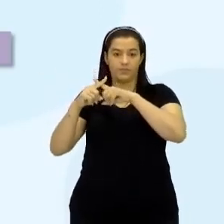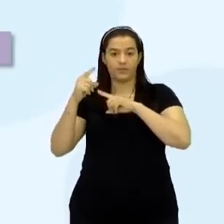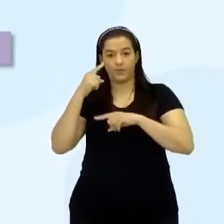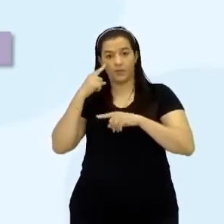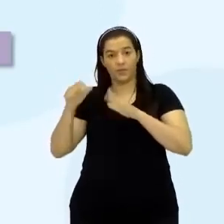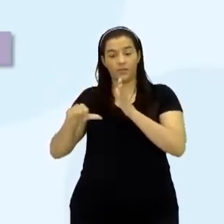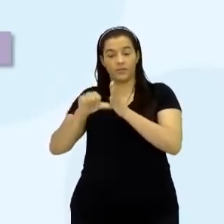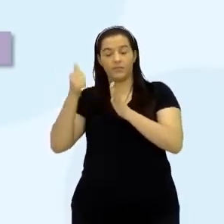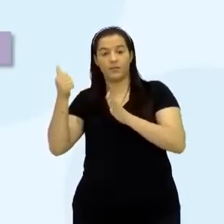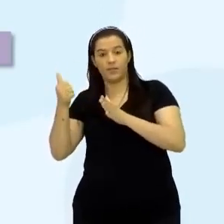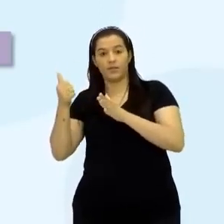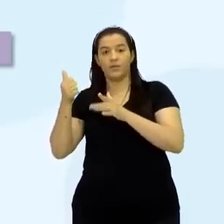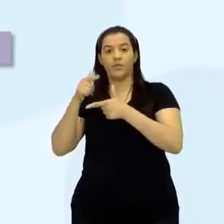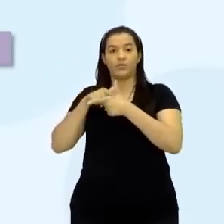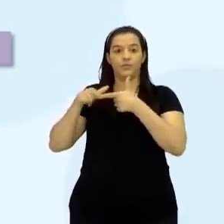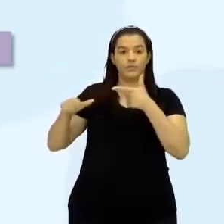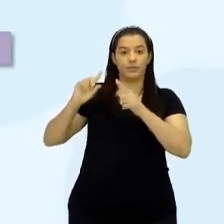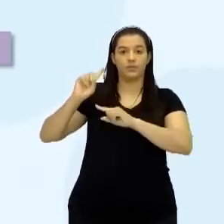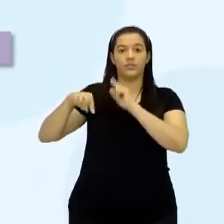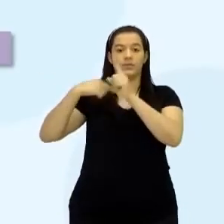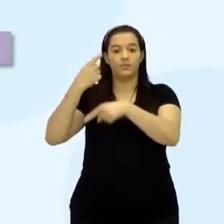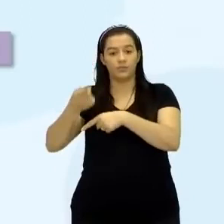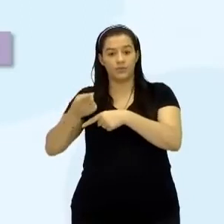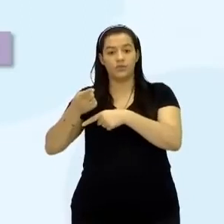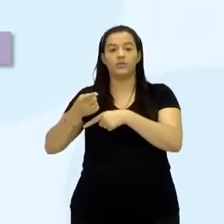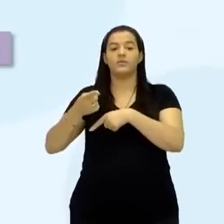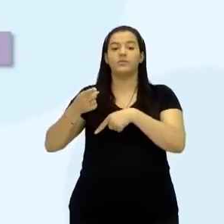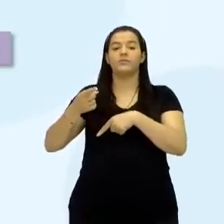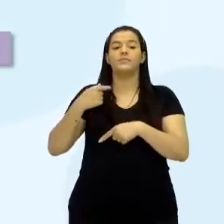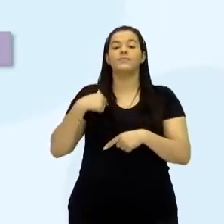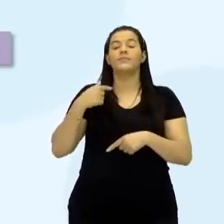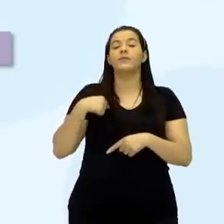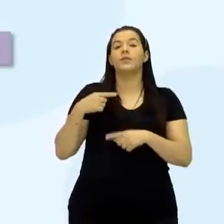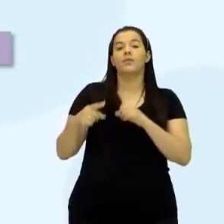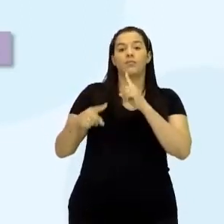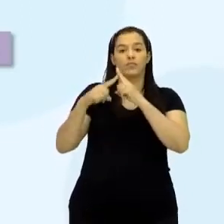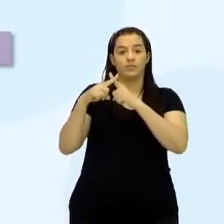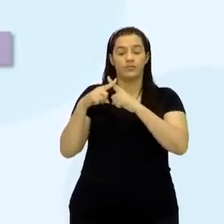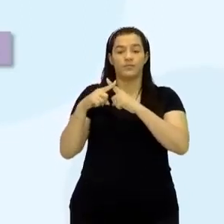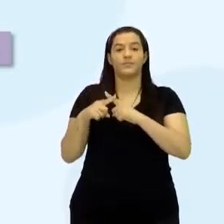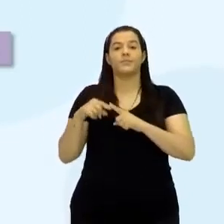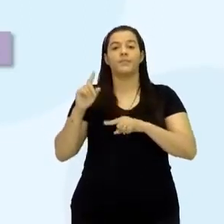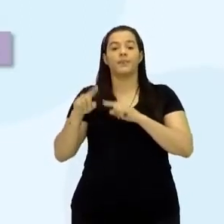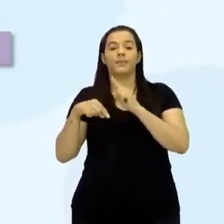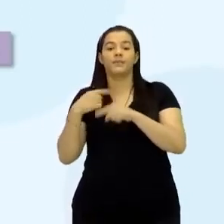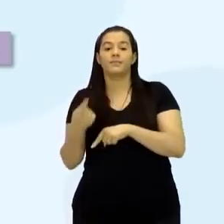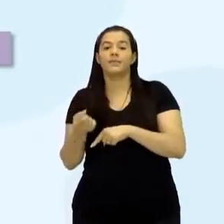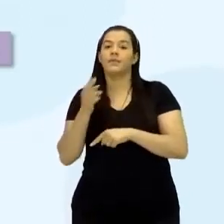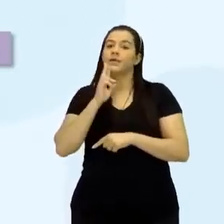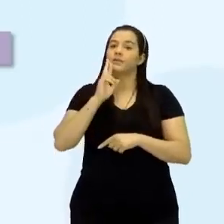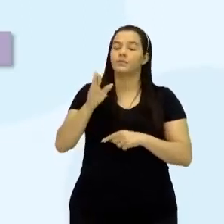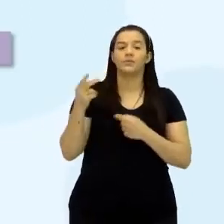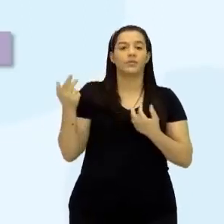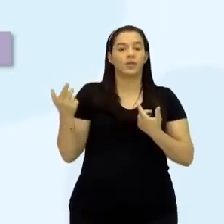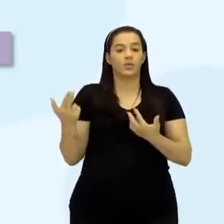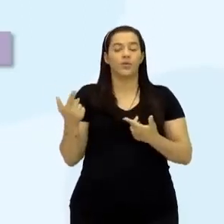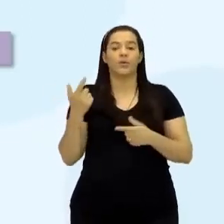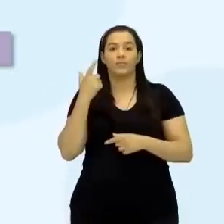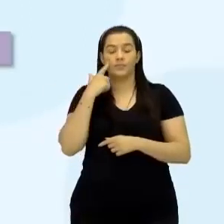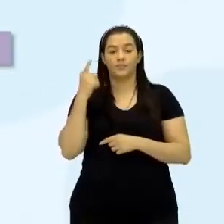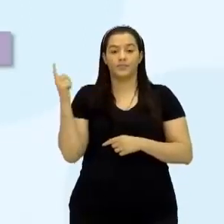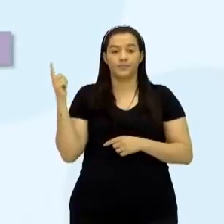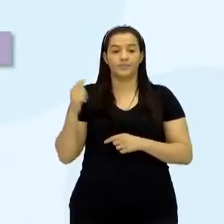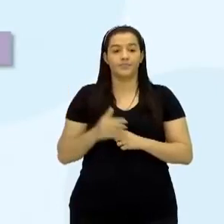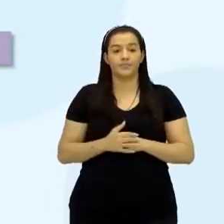dividi primeiro, né, Vivi? Depois eu multipliquei. Sim. Mas se eu multiplicar primeiro e depois dividir, o resultado vai dar o mesmo. Dá uma olhada,